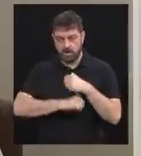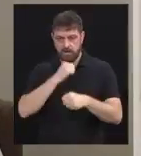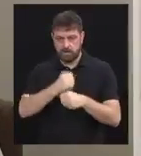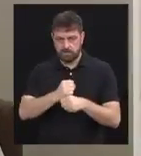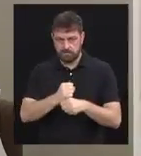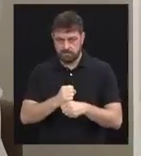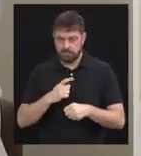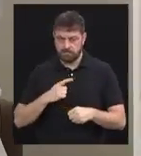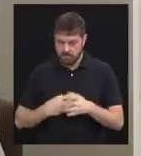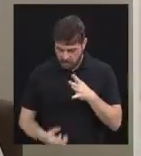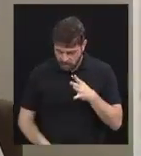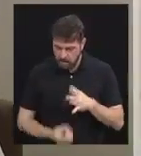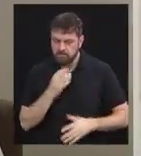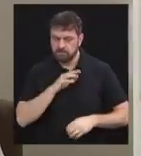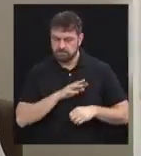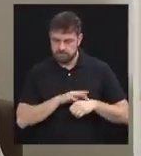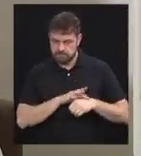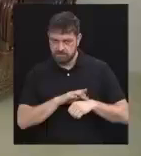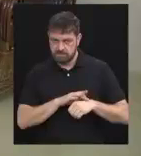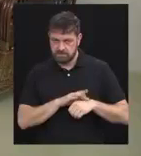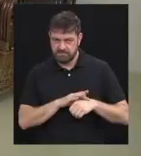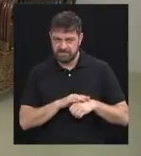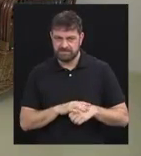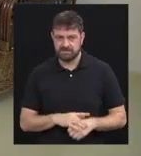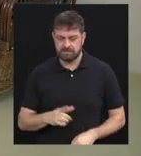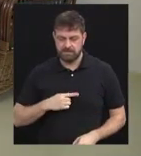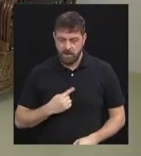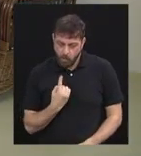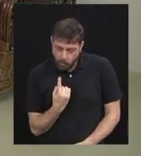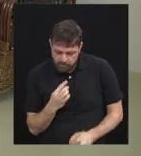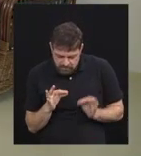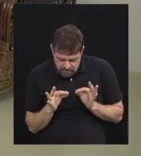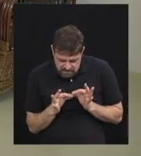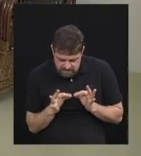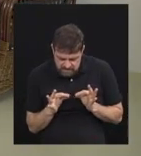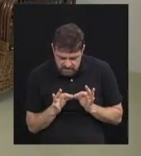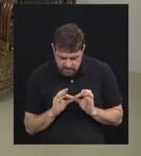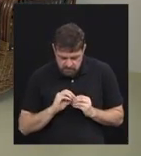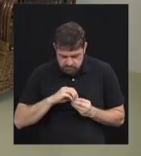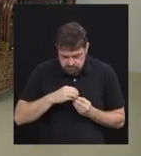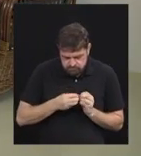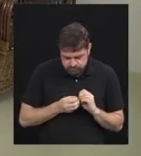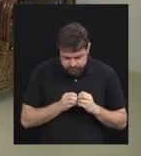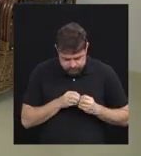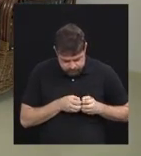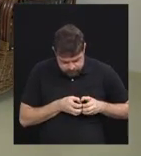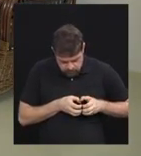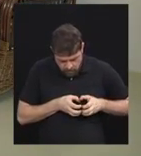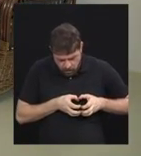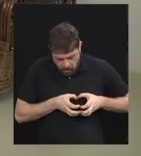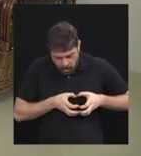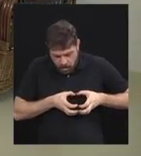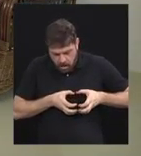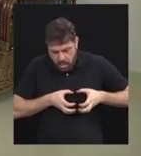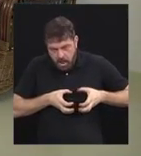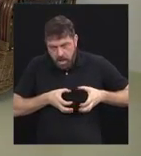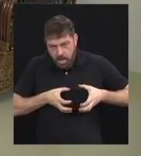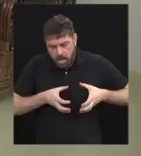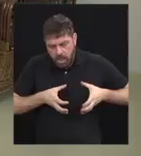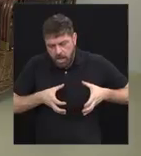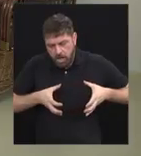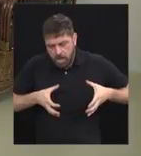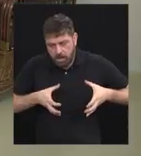para o aparecimento clínico da doença. Ou seja, uma célula se transformou e ela começa a se